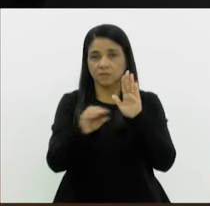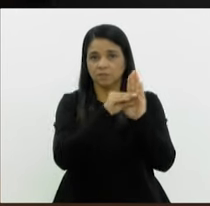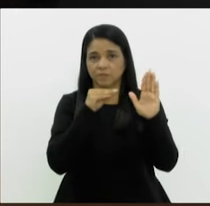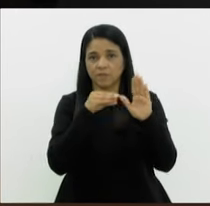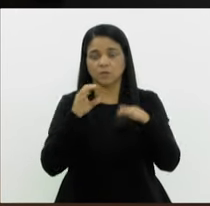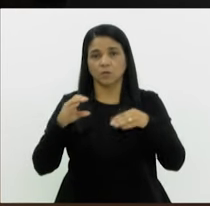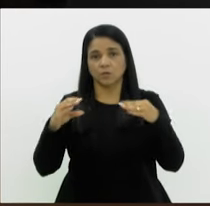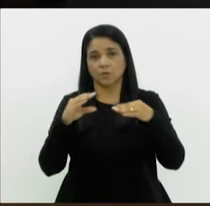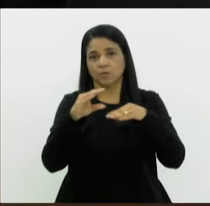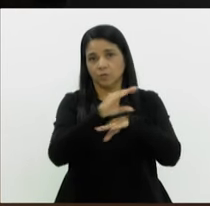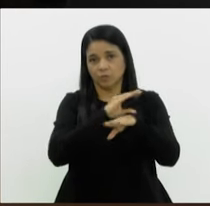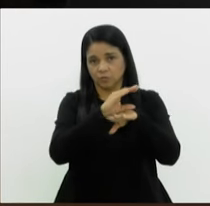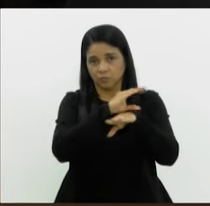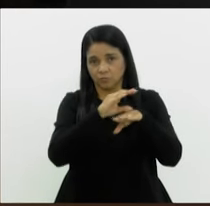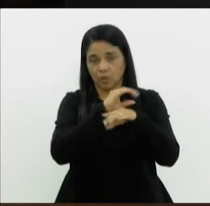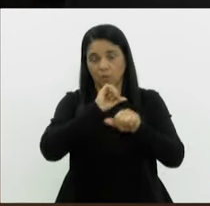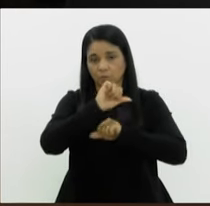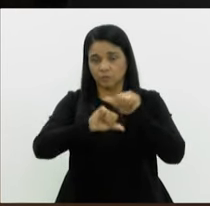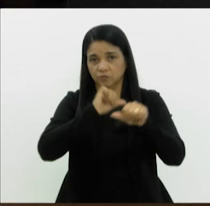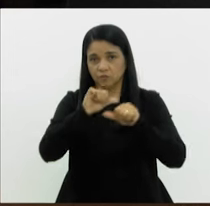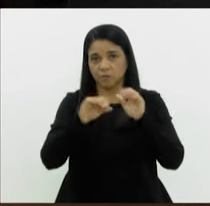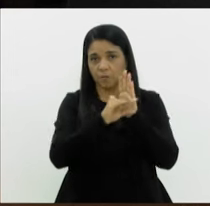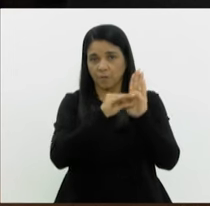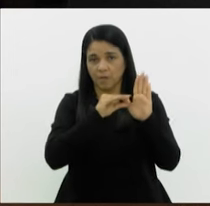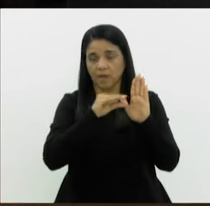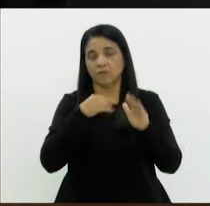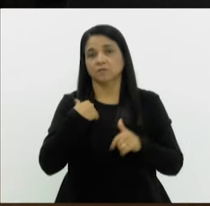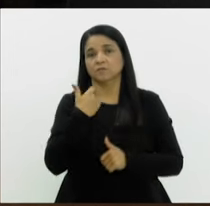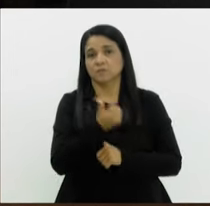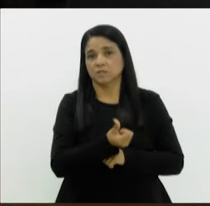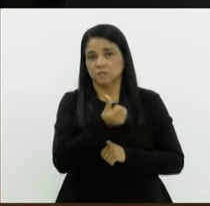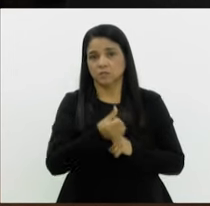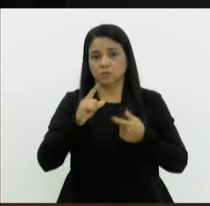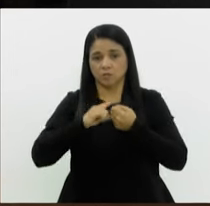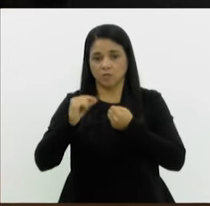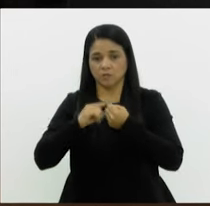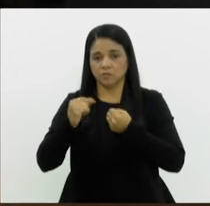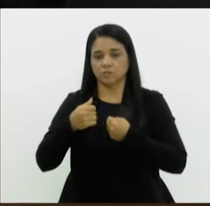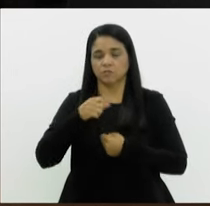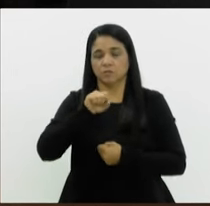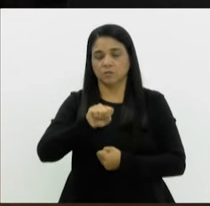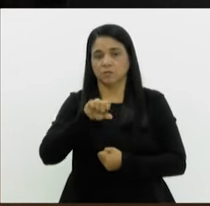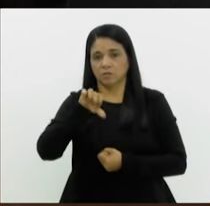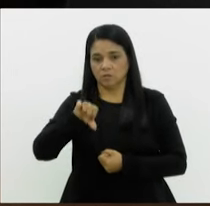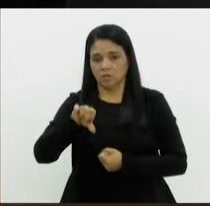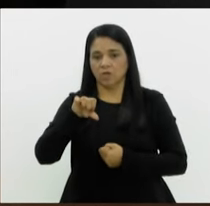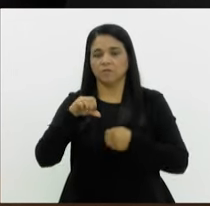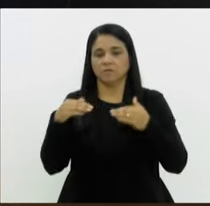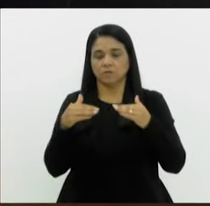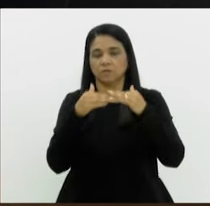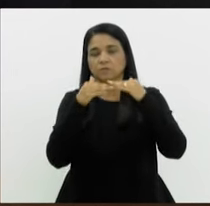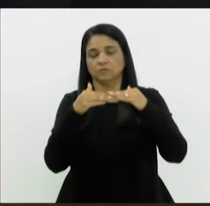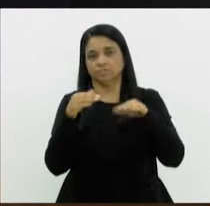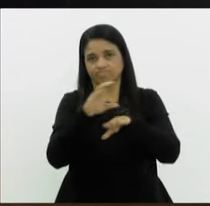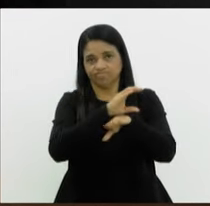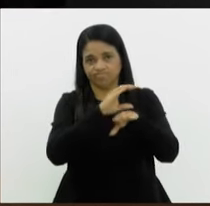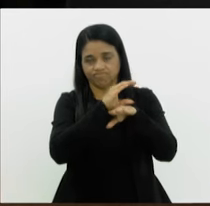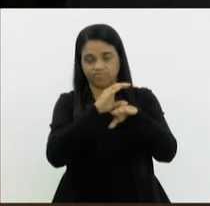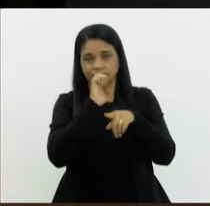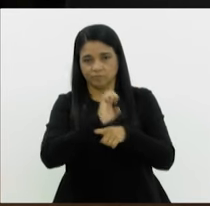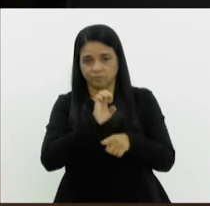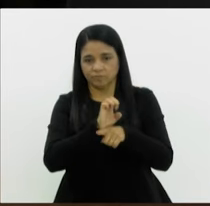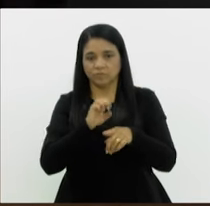constitucional modificando o parágrafo 6º do artigo 89 da Constituição Estadual e o artigo 5º da